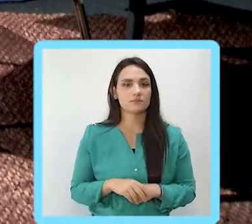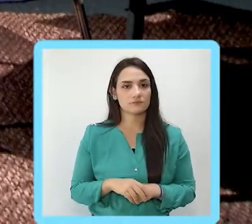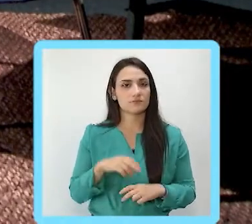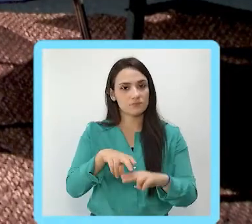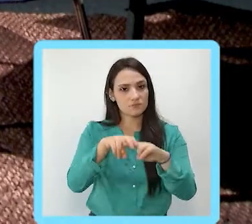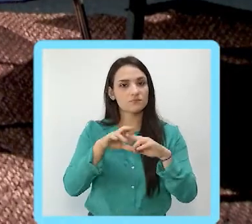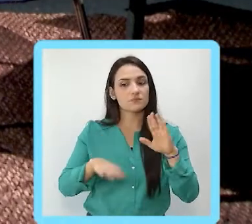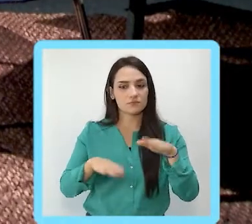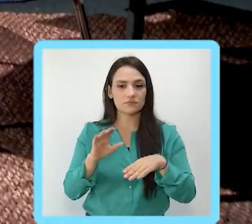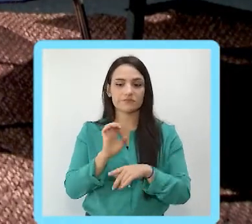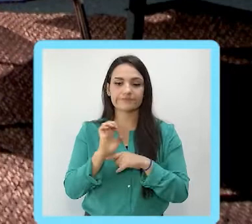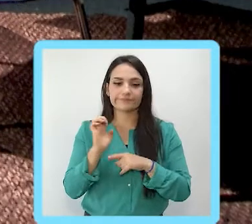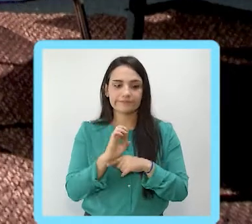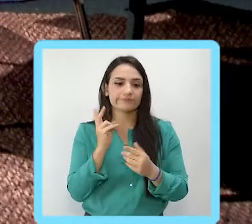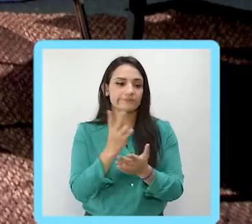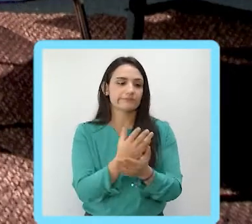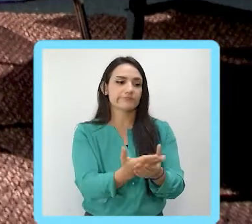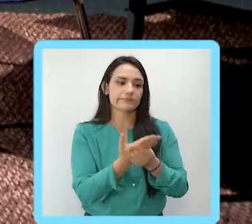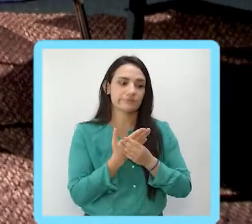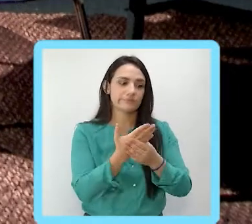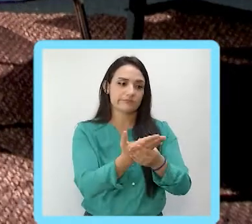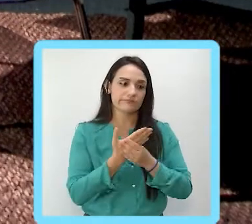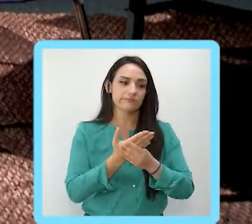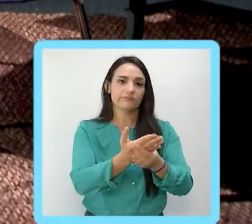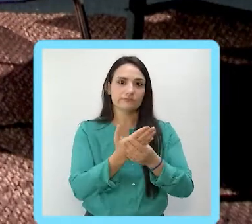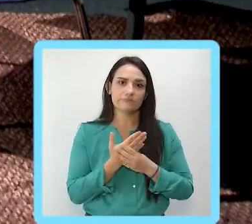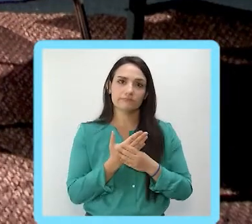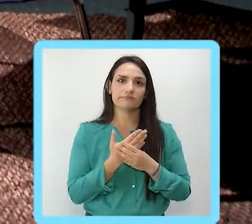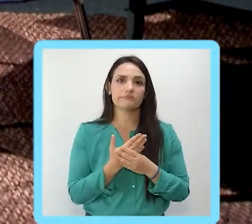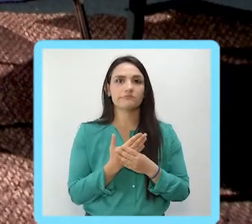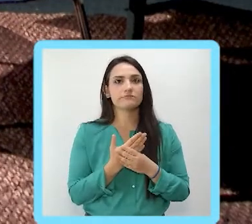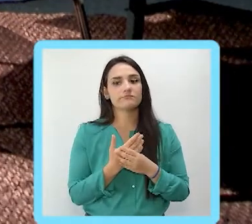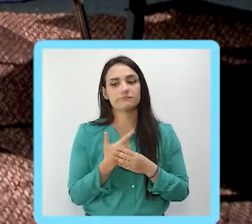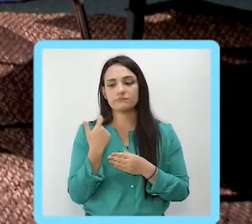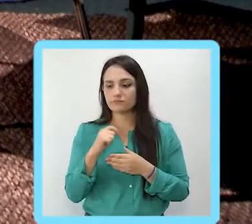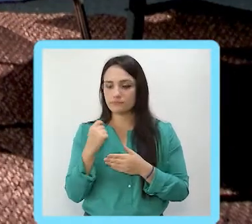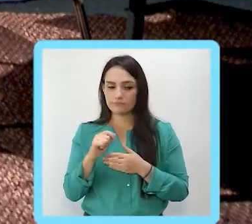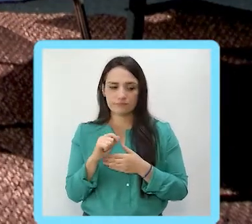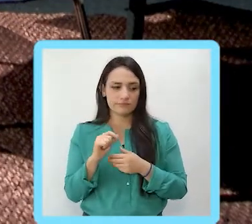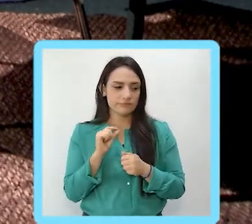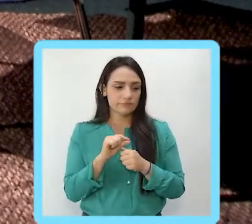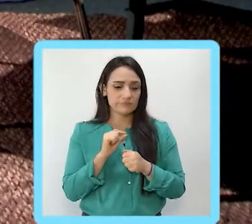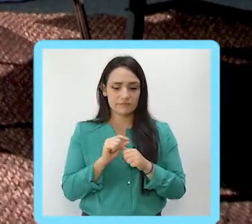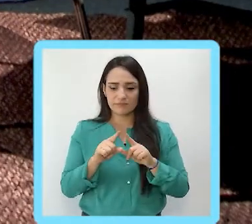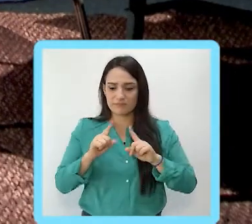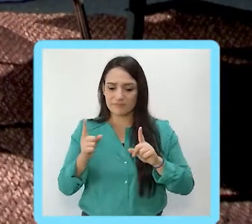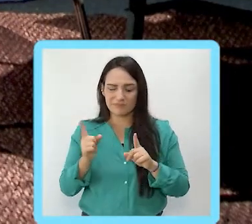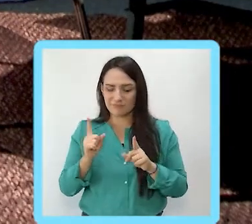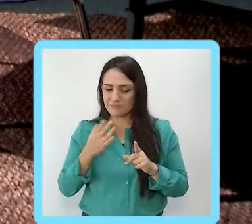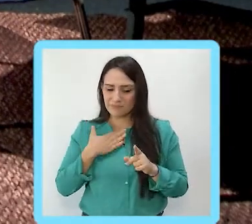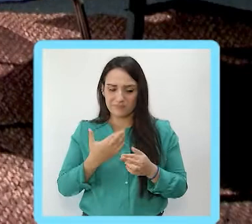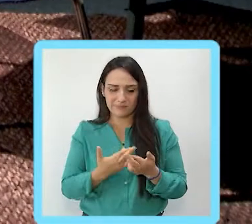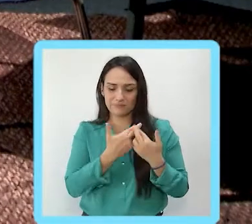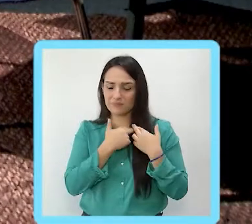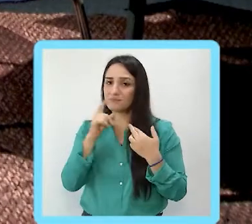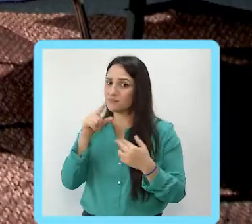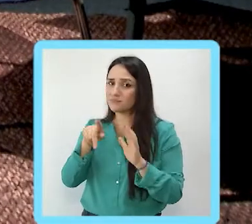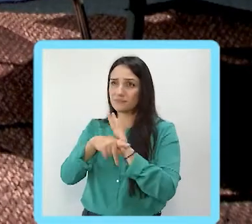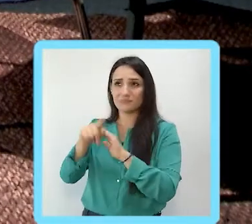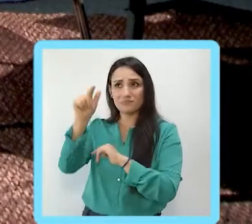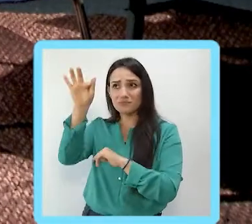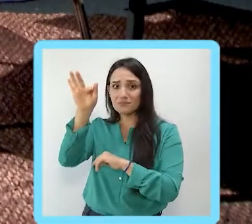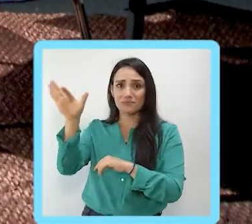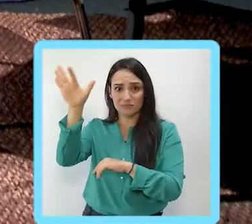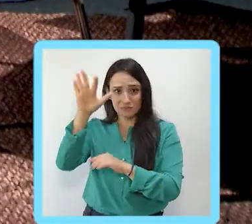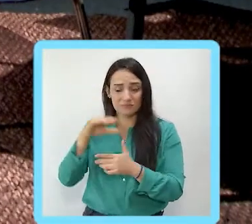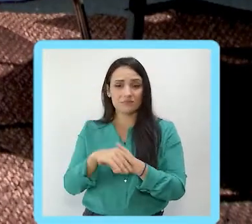o Estado acaba sendo condenado, né, por cumprir uma obrigação que seria, por exemplo, da União. Aí, no caso,